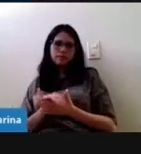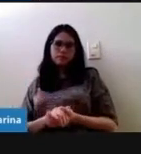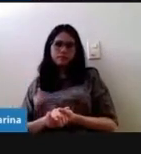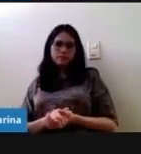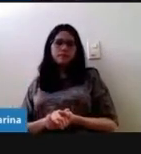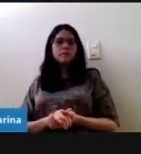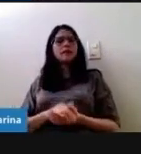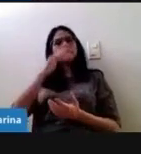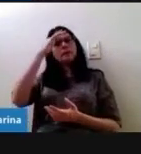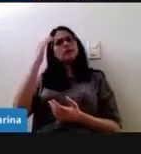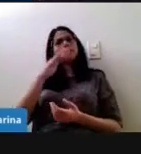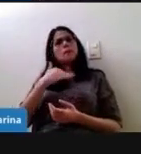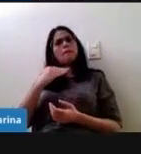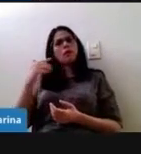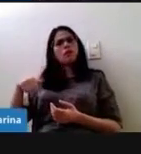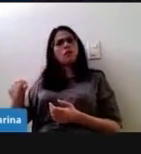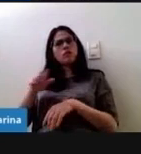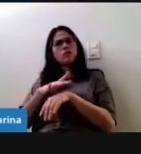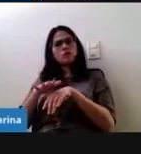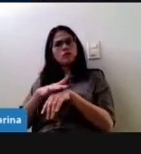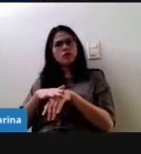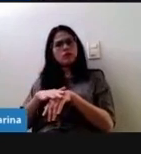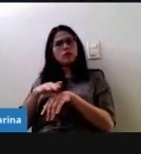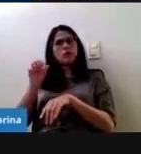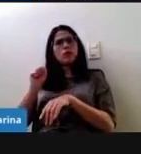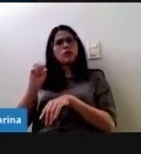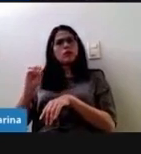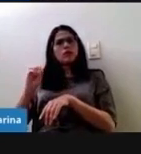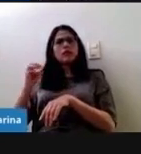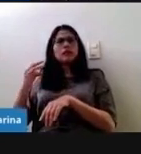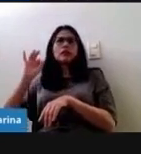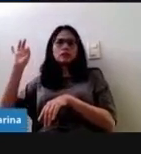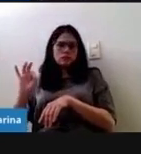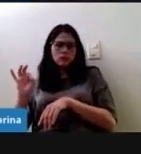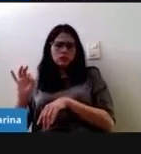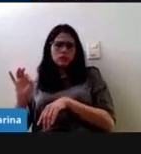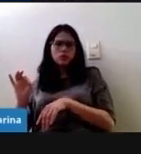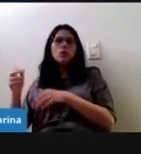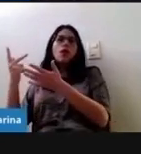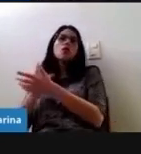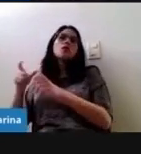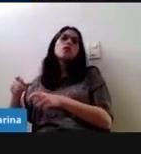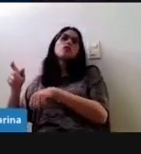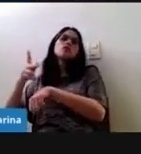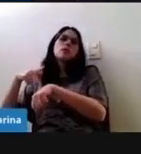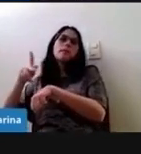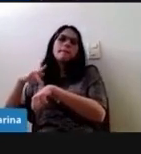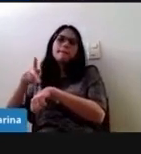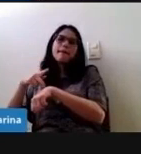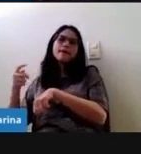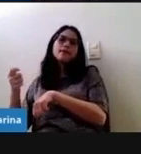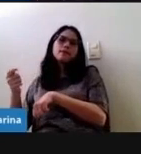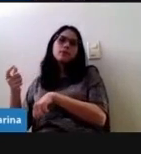mortes por doenças crônicas ocorrem em países de baixa e média renda. Um terço dessas mortes ocorrem em pessoas com